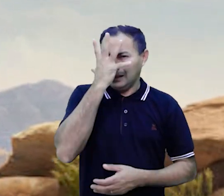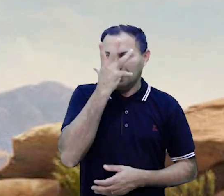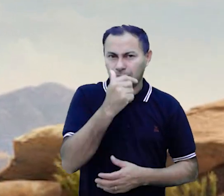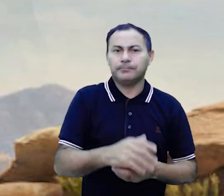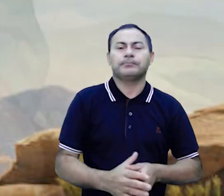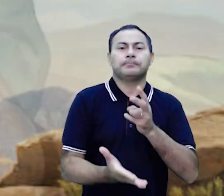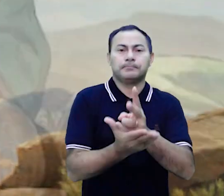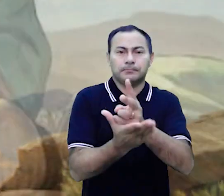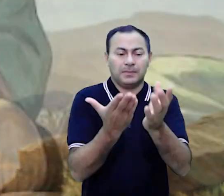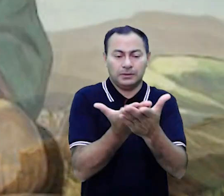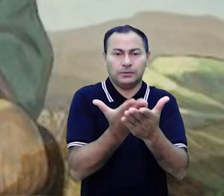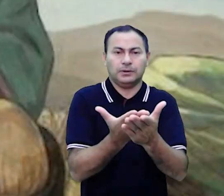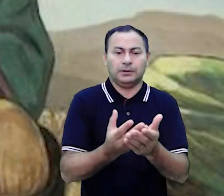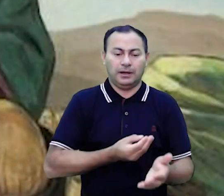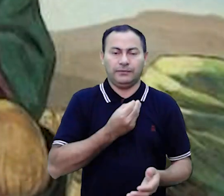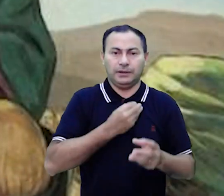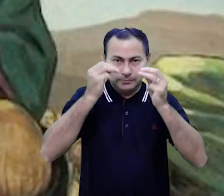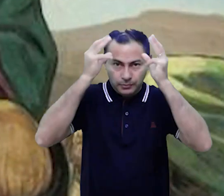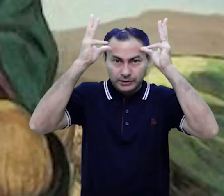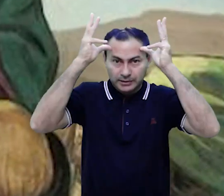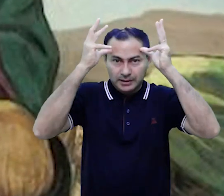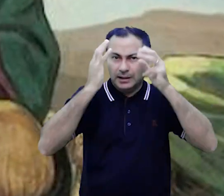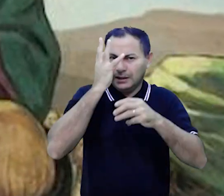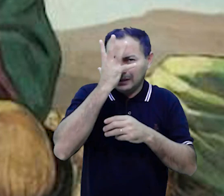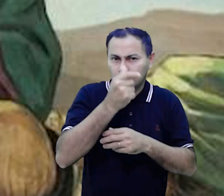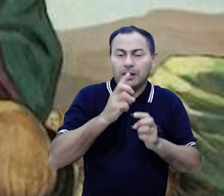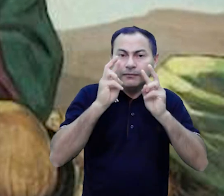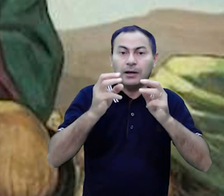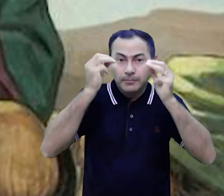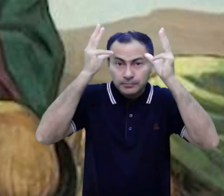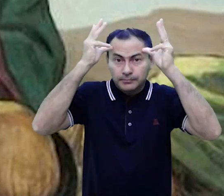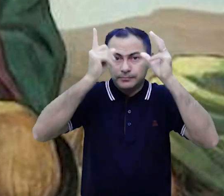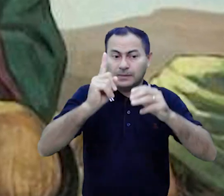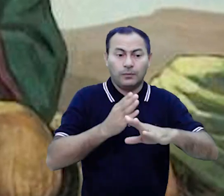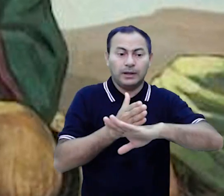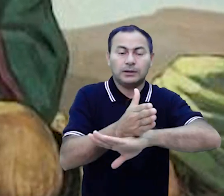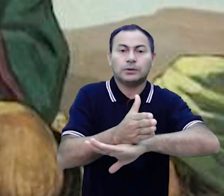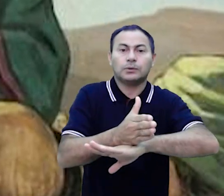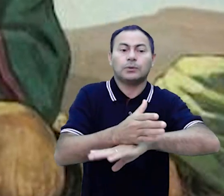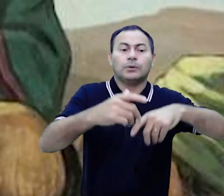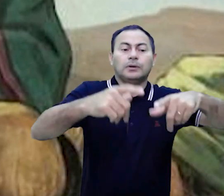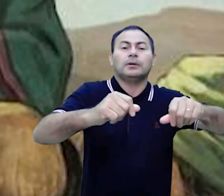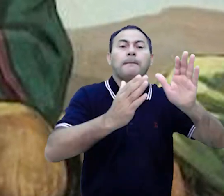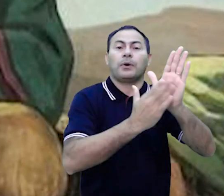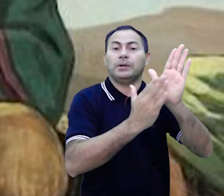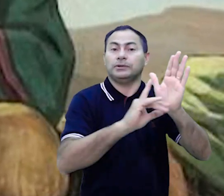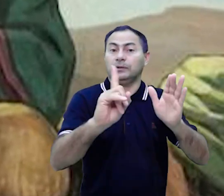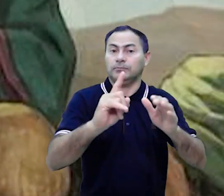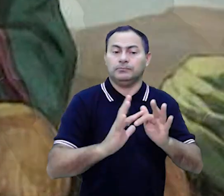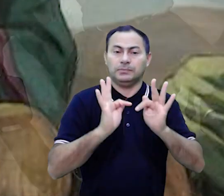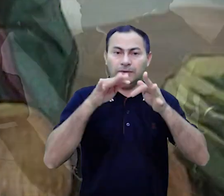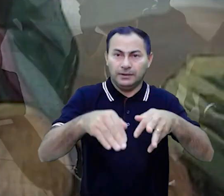impressionante. Continuando o estudo da vida de Moisés, é impressionante ver que Moisés não entrou na terra